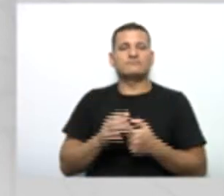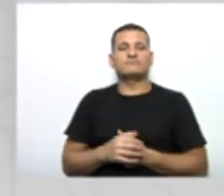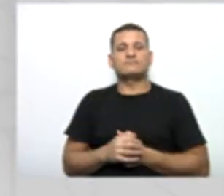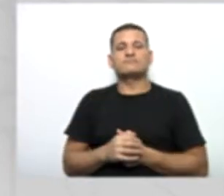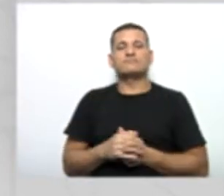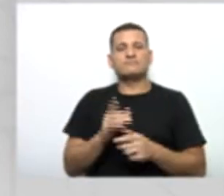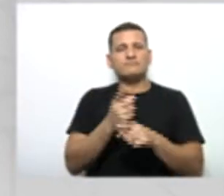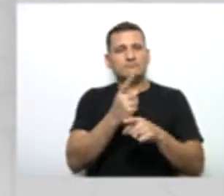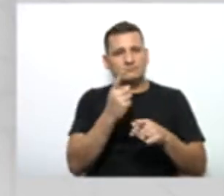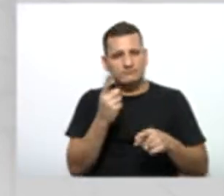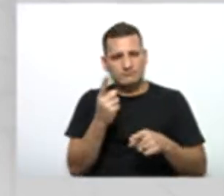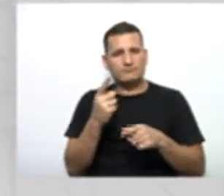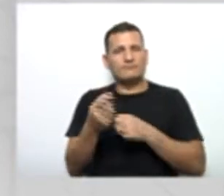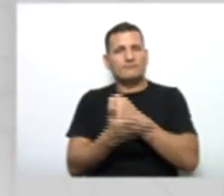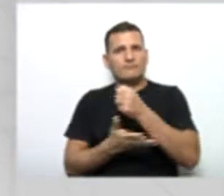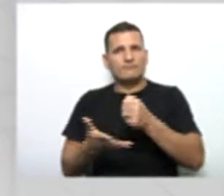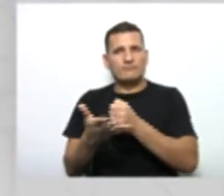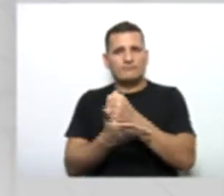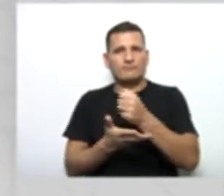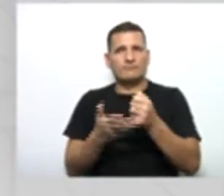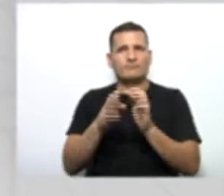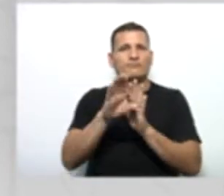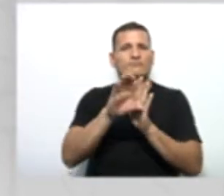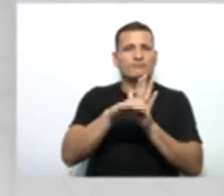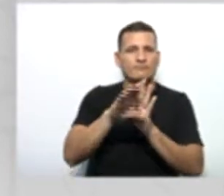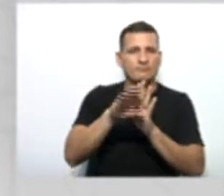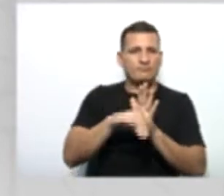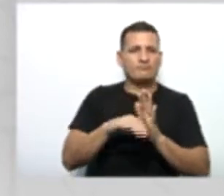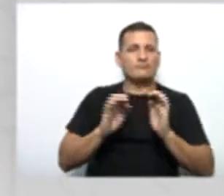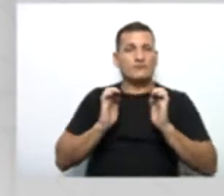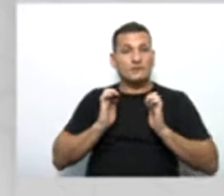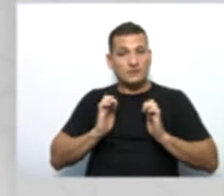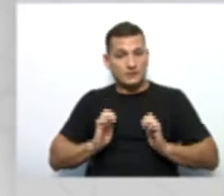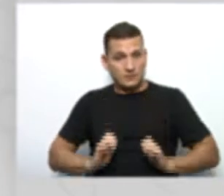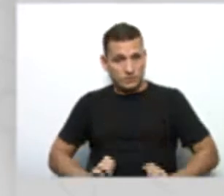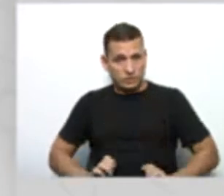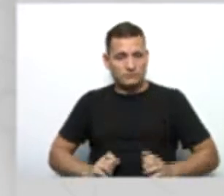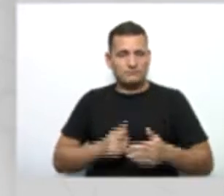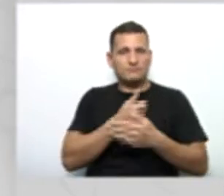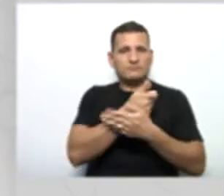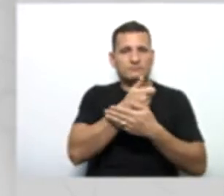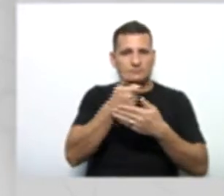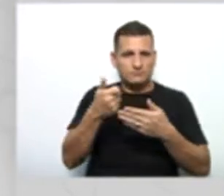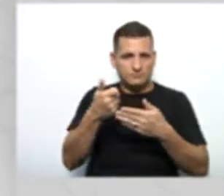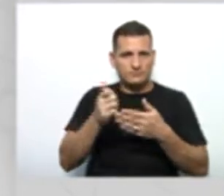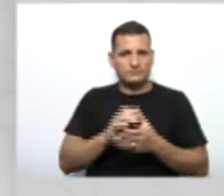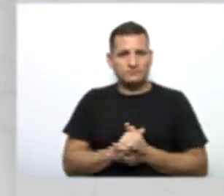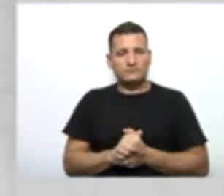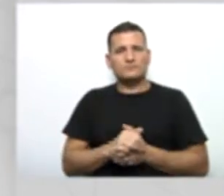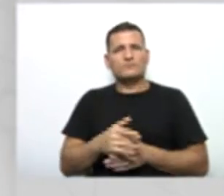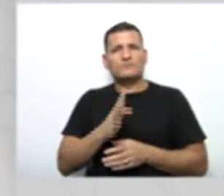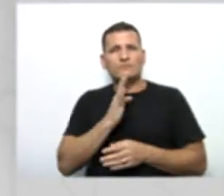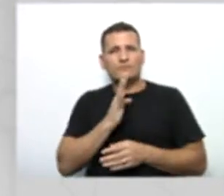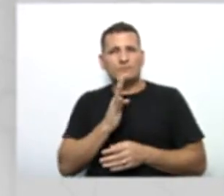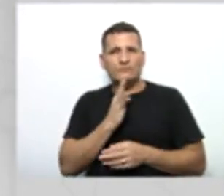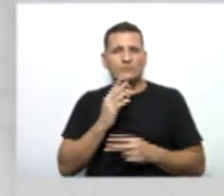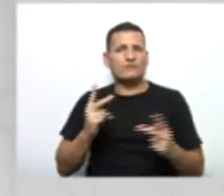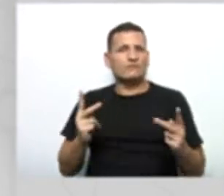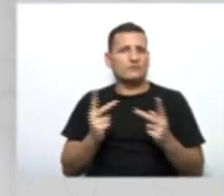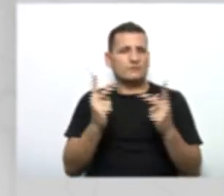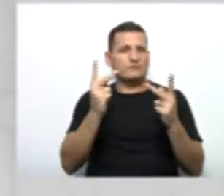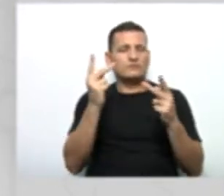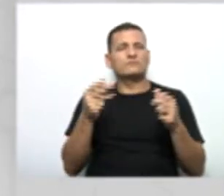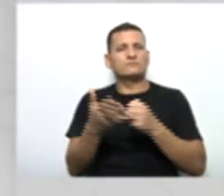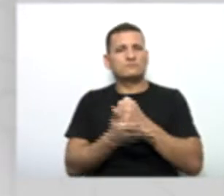fundamentos conceituais de ética e da moral. Reconhecer os valores fundamentais para